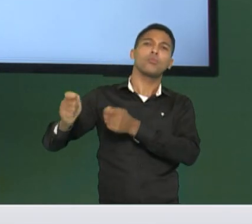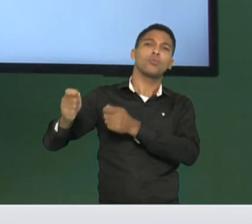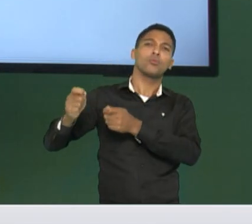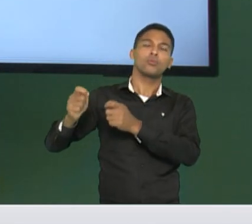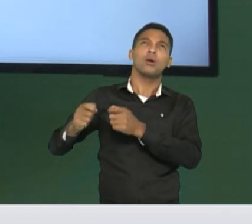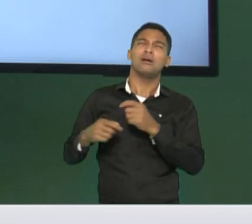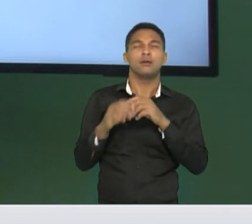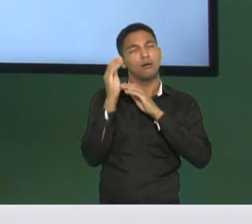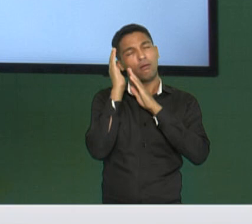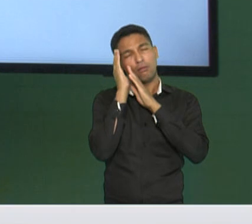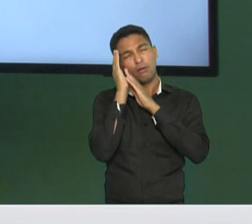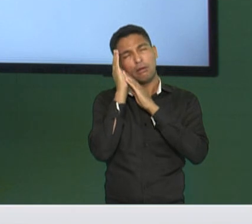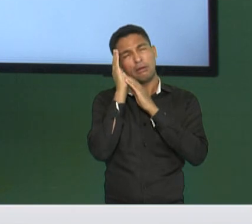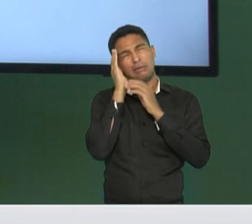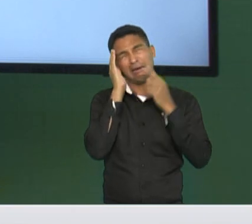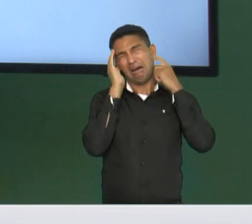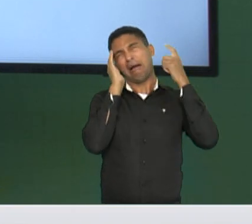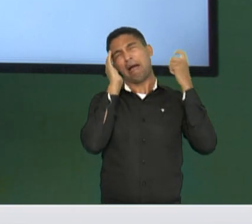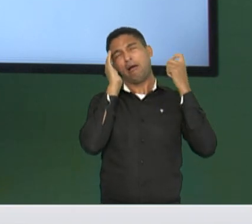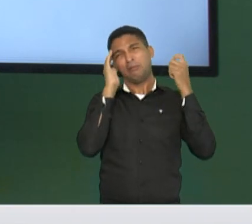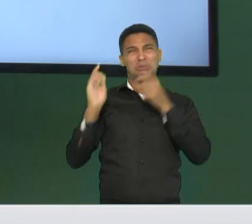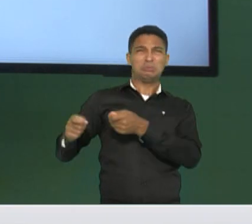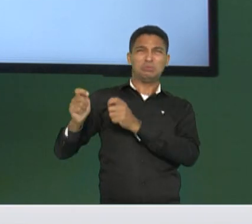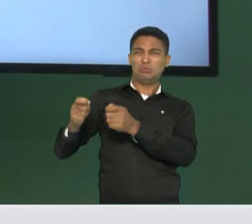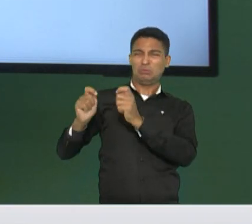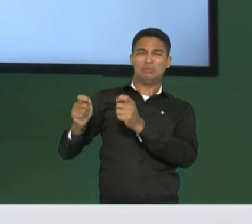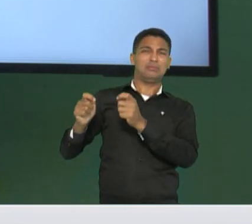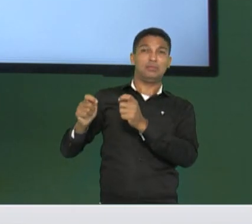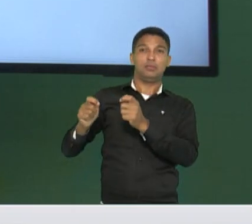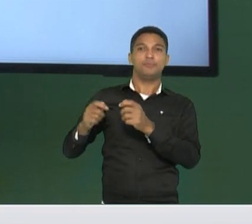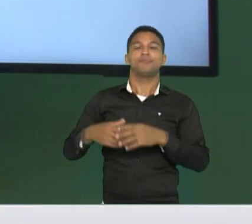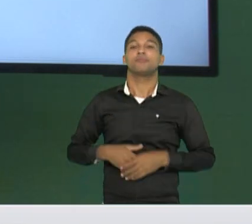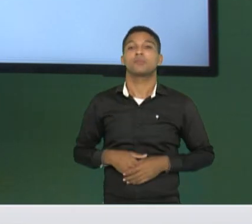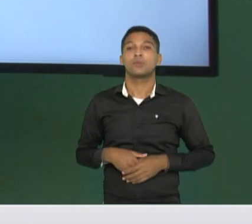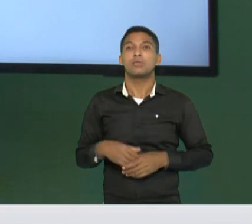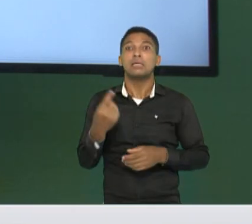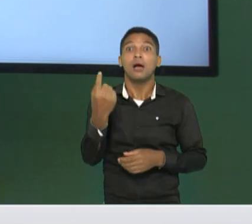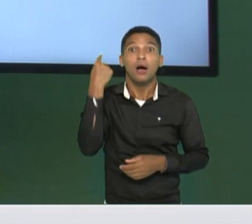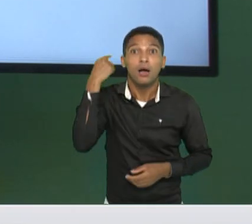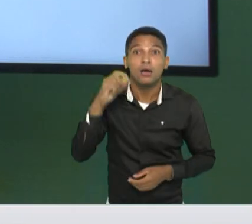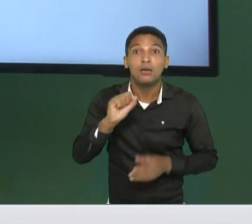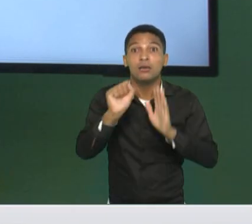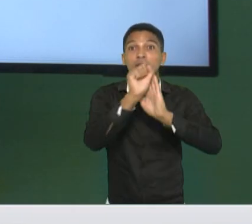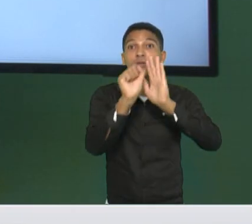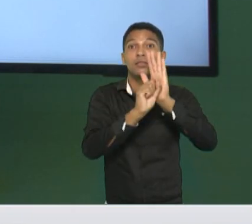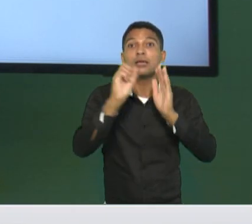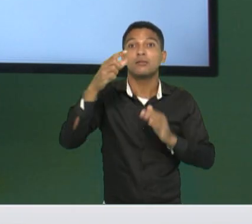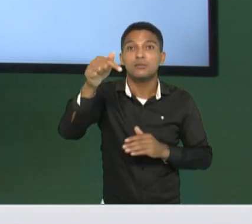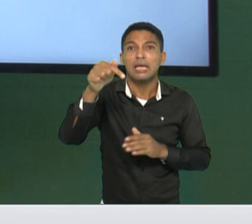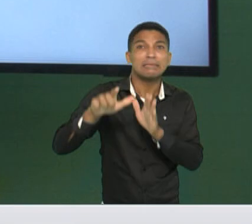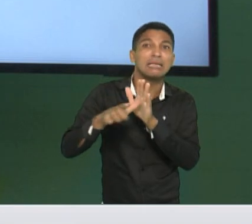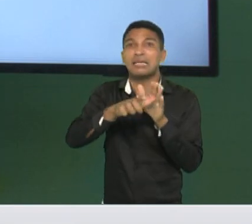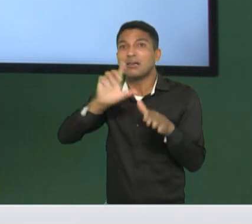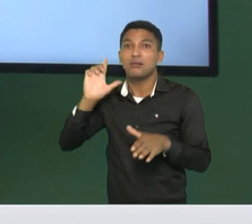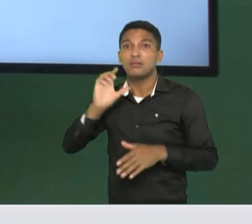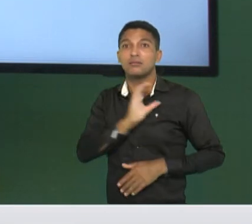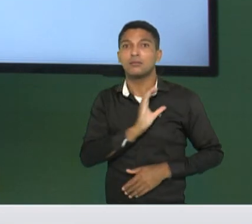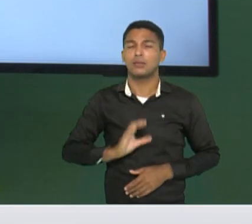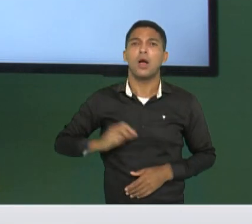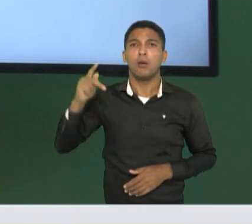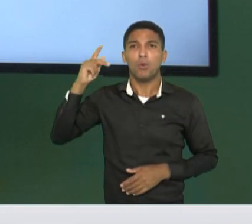som alto, né? Desde antigamente, século VII a.C., isso é muito tempo atrás,